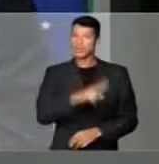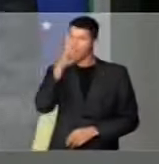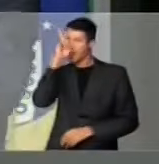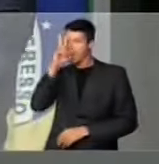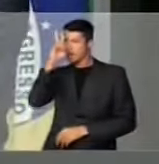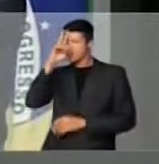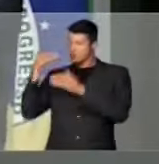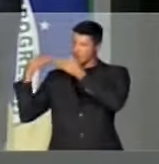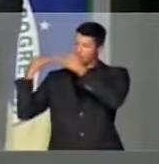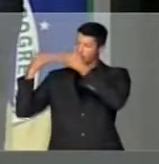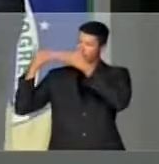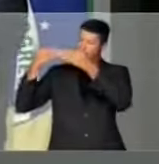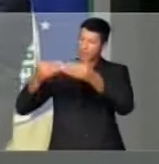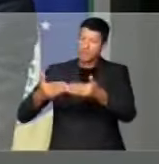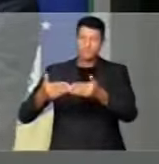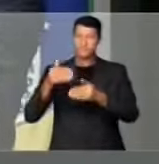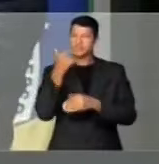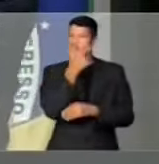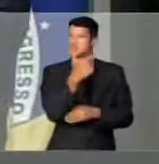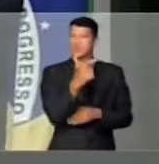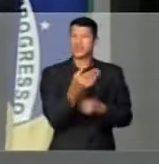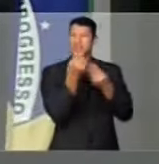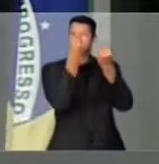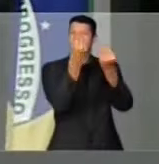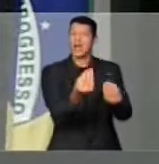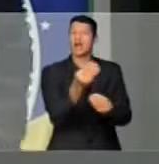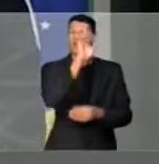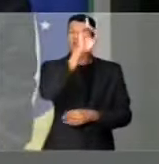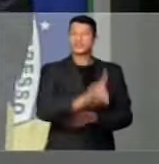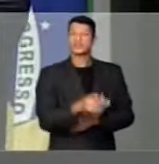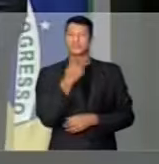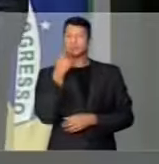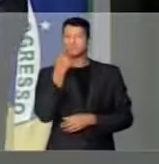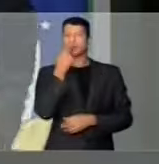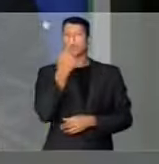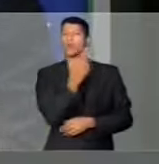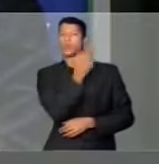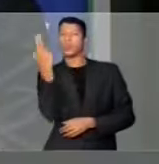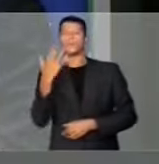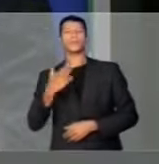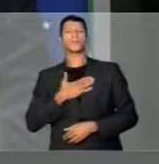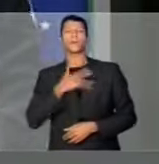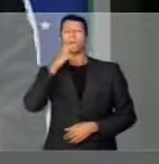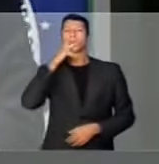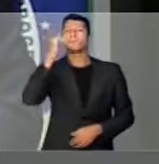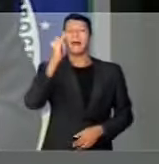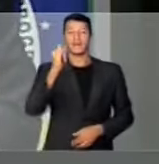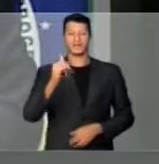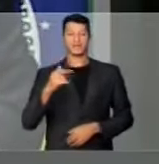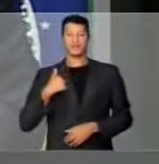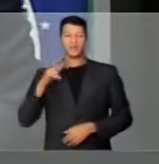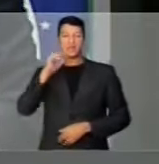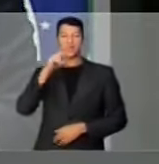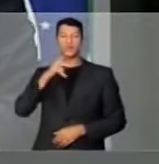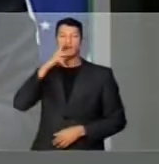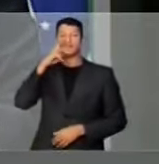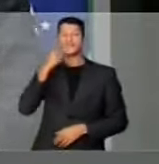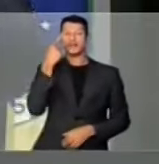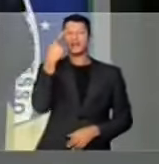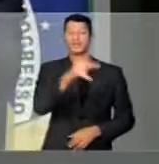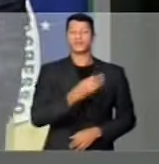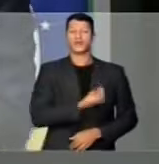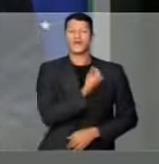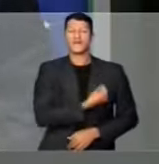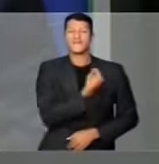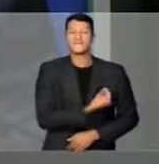história não lhe dá o direito de sequer mencionar o nome do meu pai. Jamais falei da sua